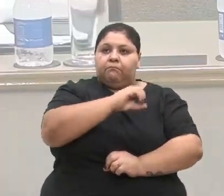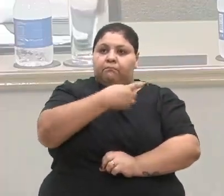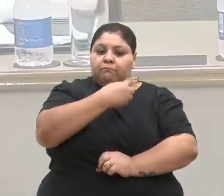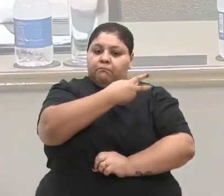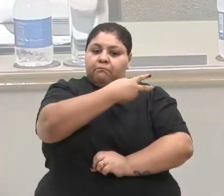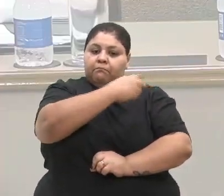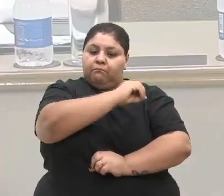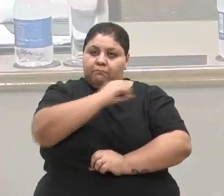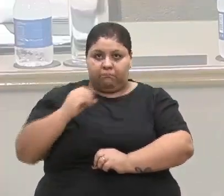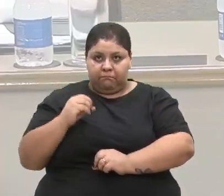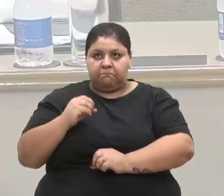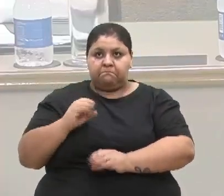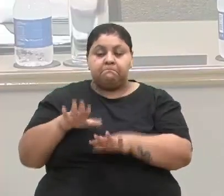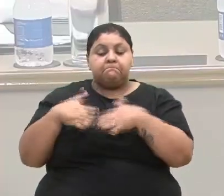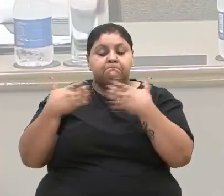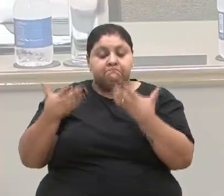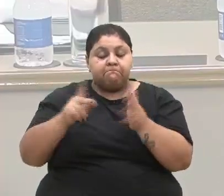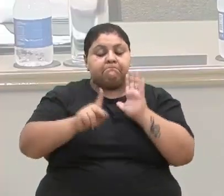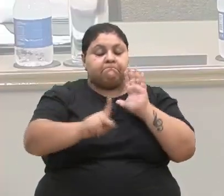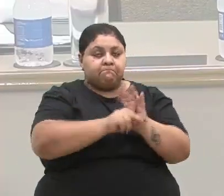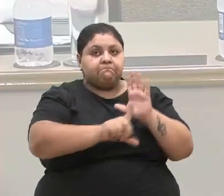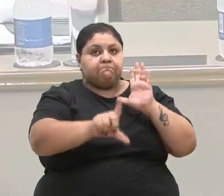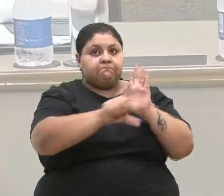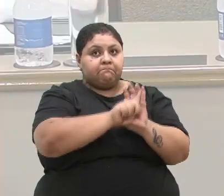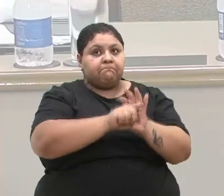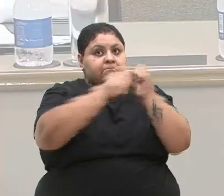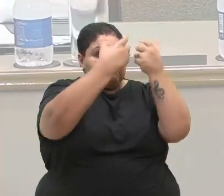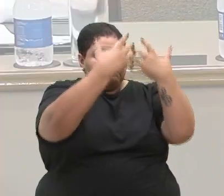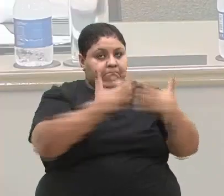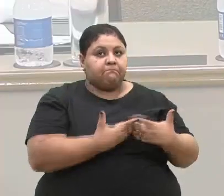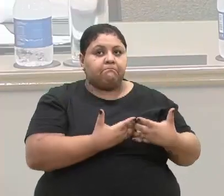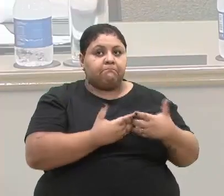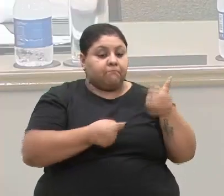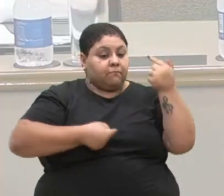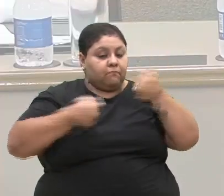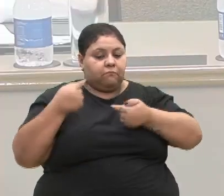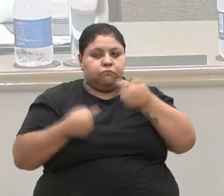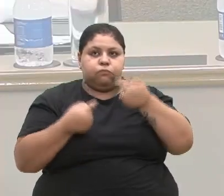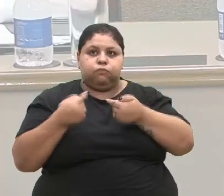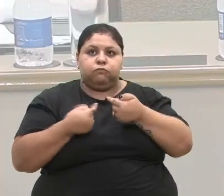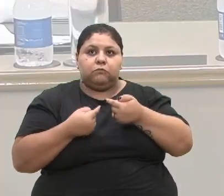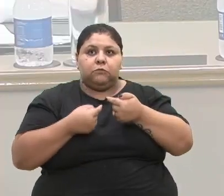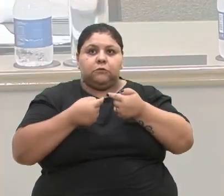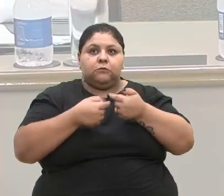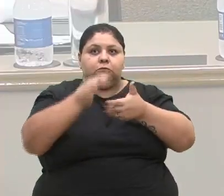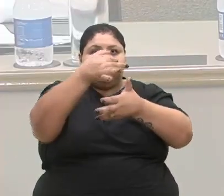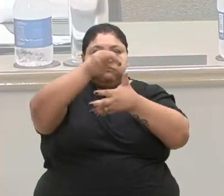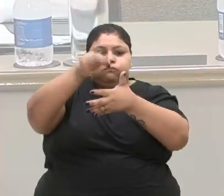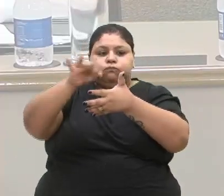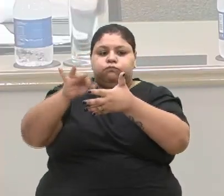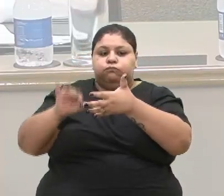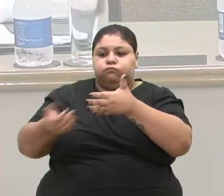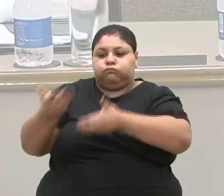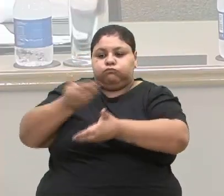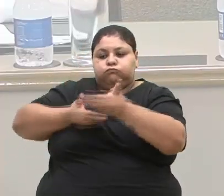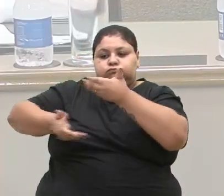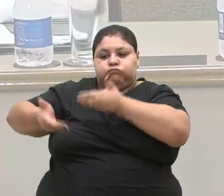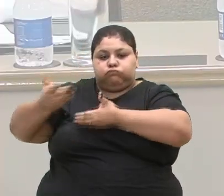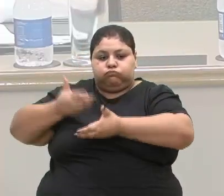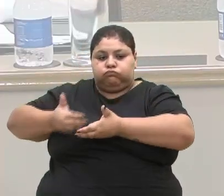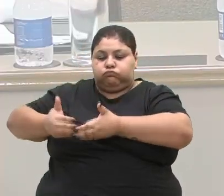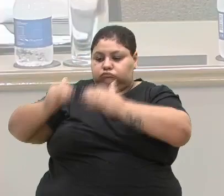Assim, o projeto de lei ofertado a exame e discussão atende os requisitos e alcança